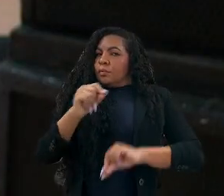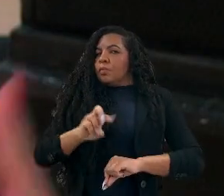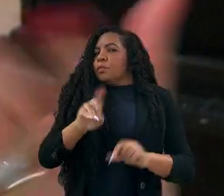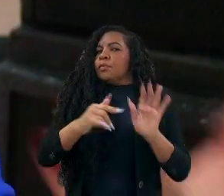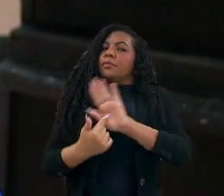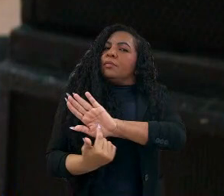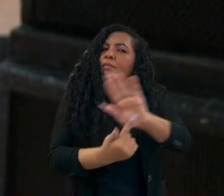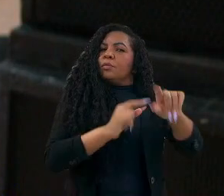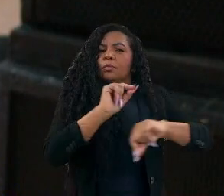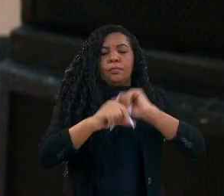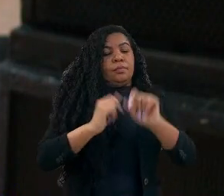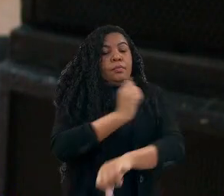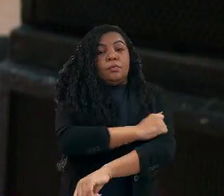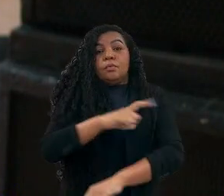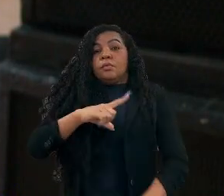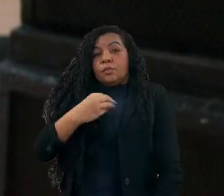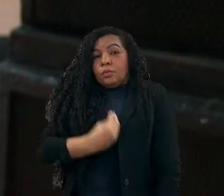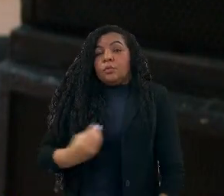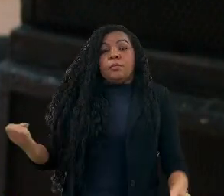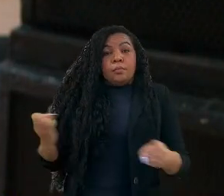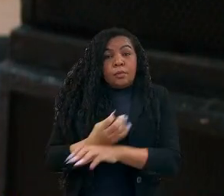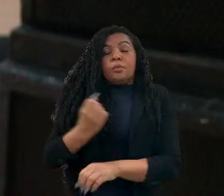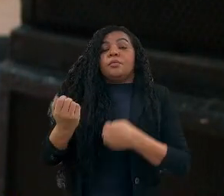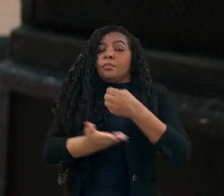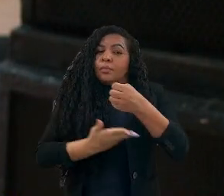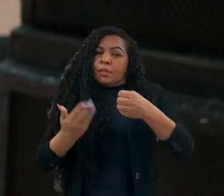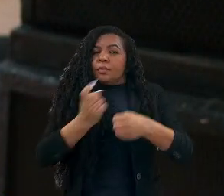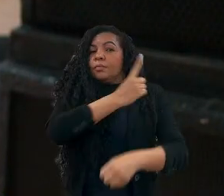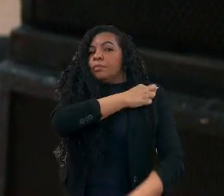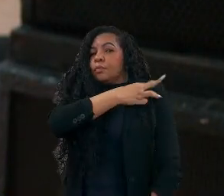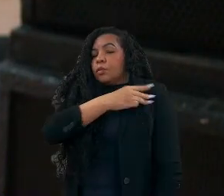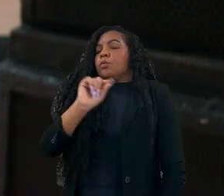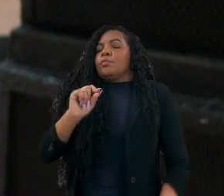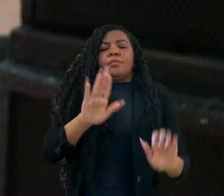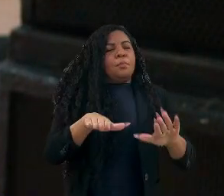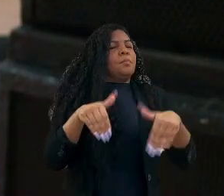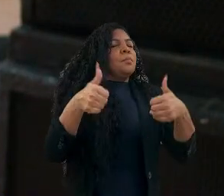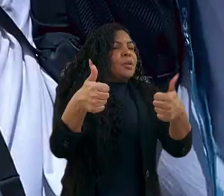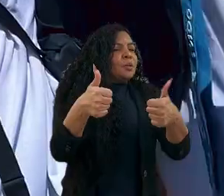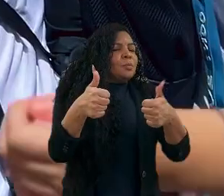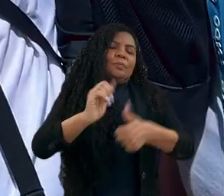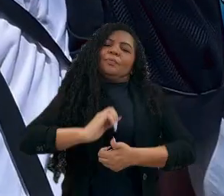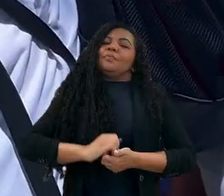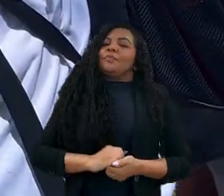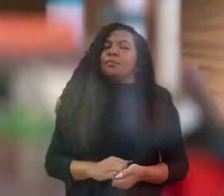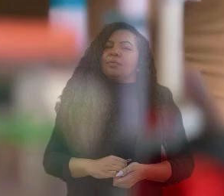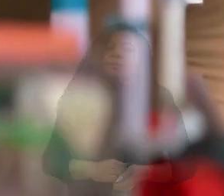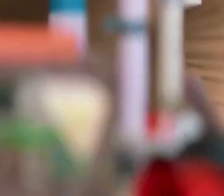nós vamos apresentar para os alunos que estão saindo da educação básica o que nós fazemos de melhor.